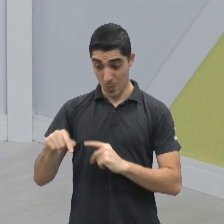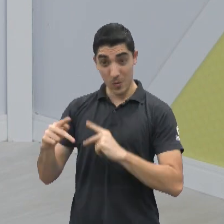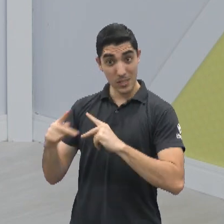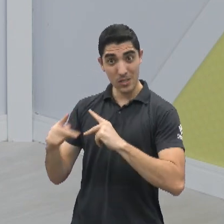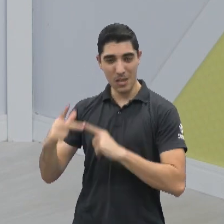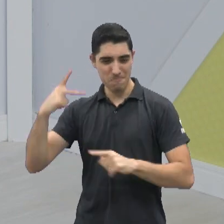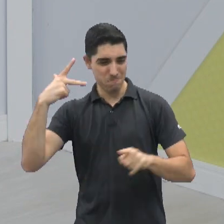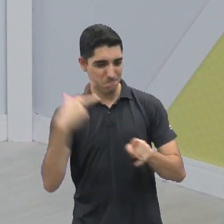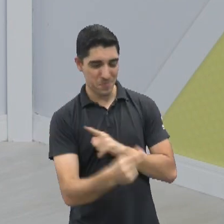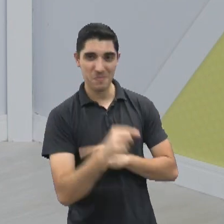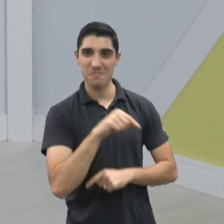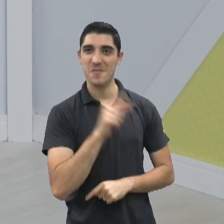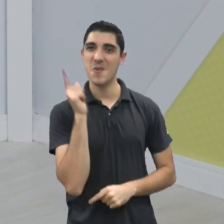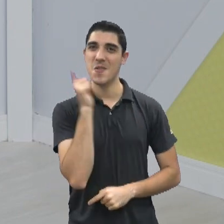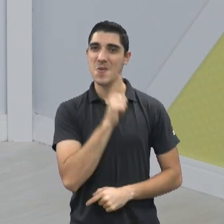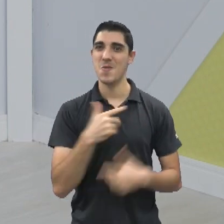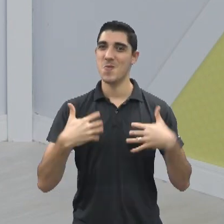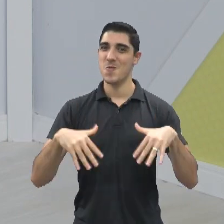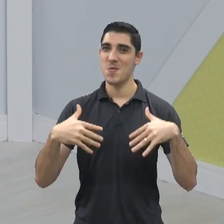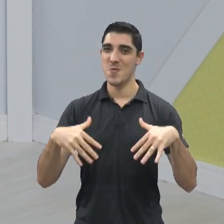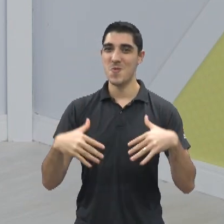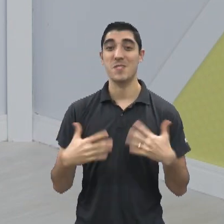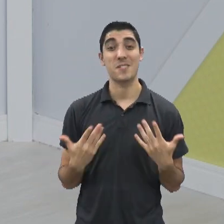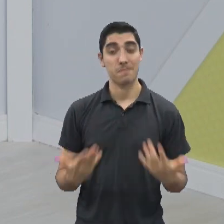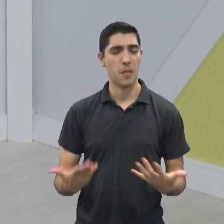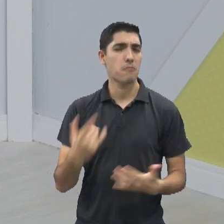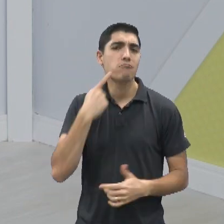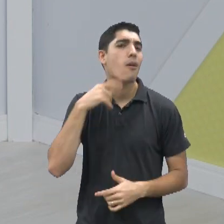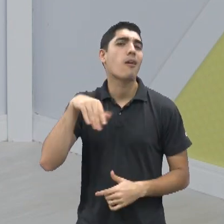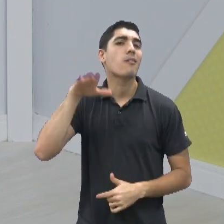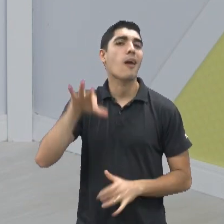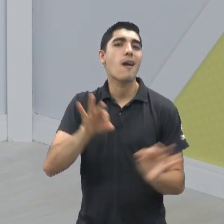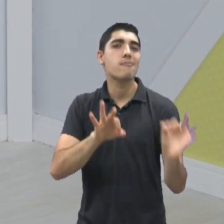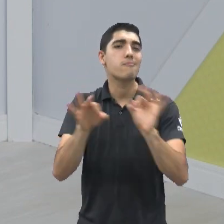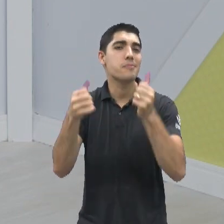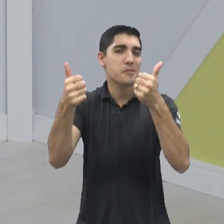Farmaconde. Quem conta a história, quem conta o que aconteceu lá nesse